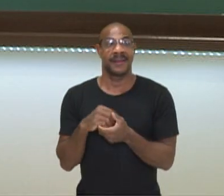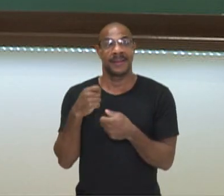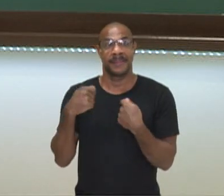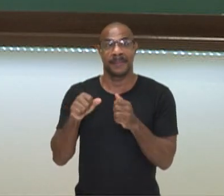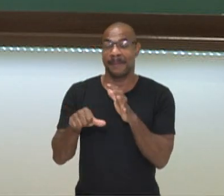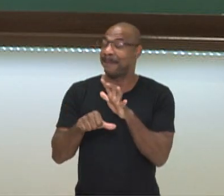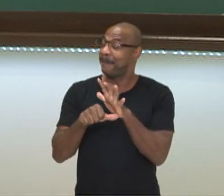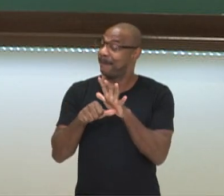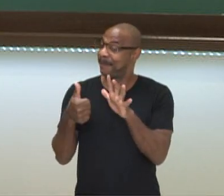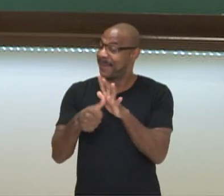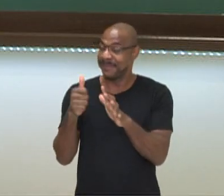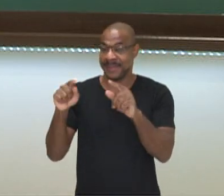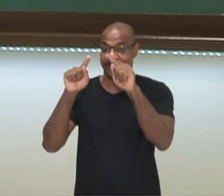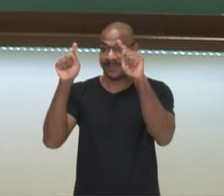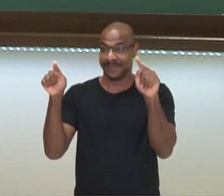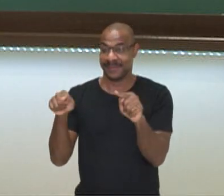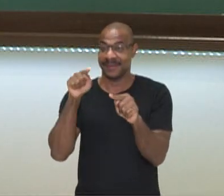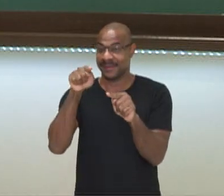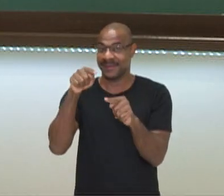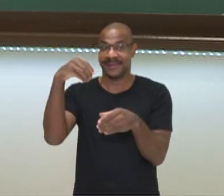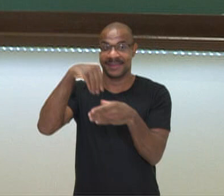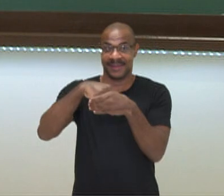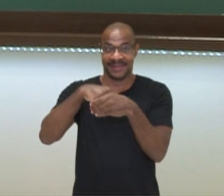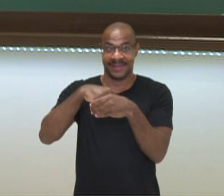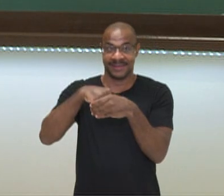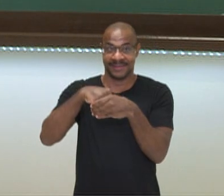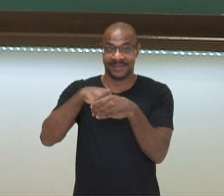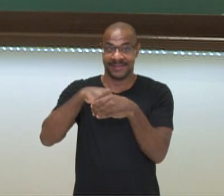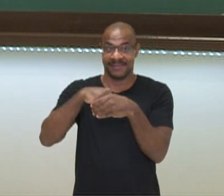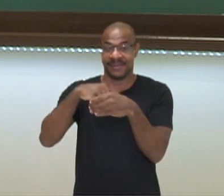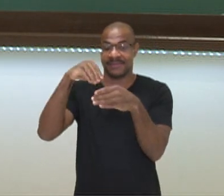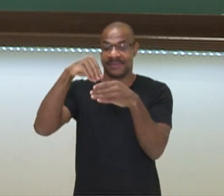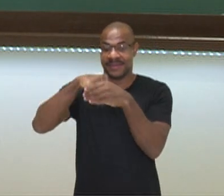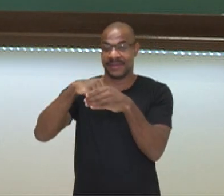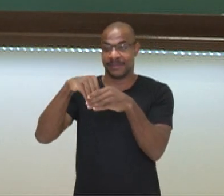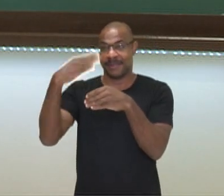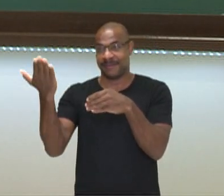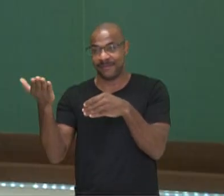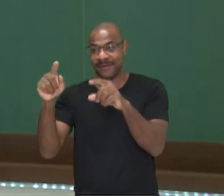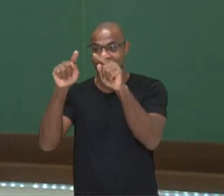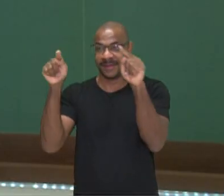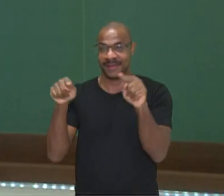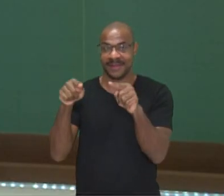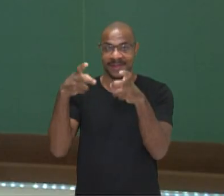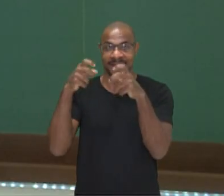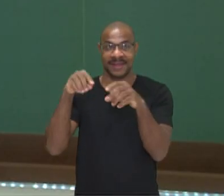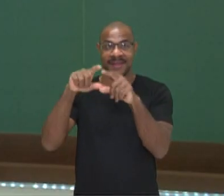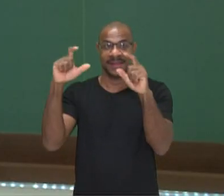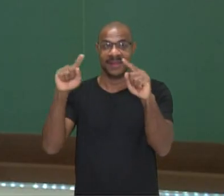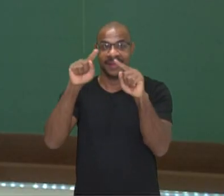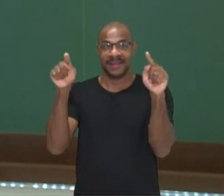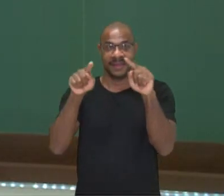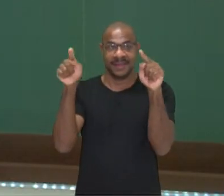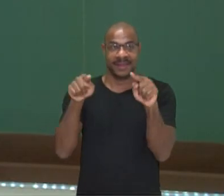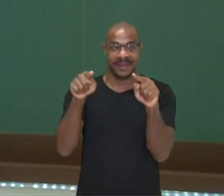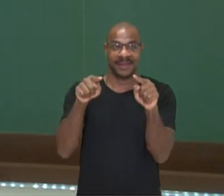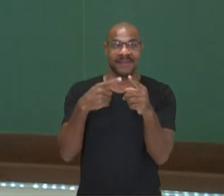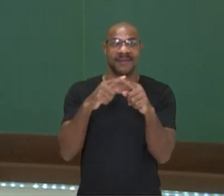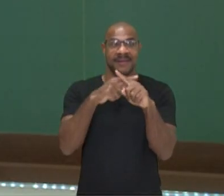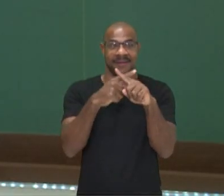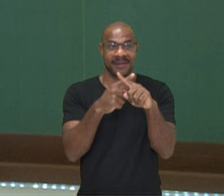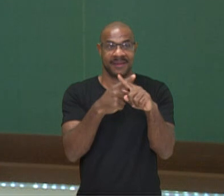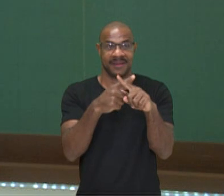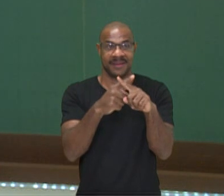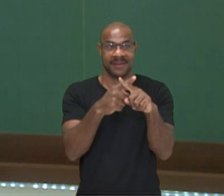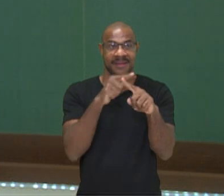olhando a expressão de dentro para fora, certo? Então, olha aqui, dentro desse parênteses, vou resolver essa